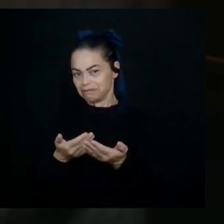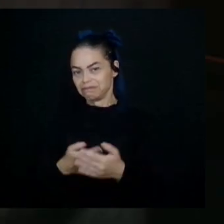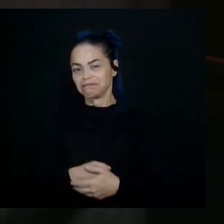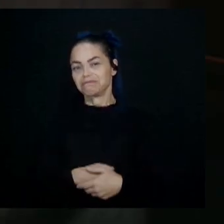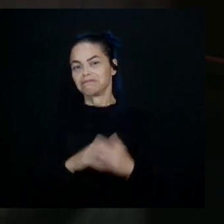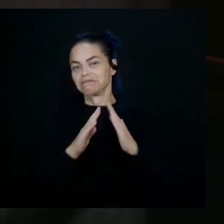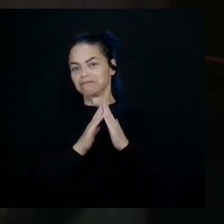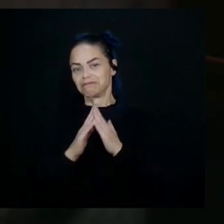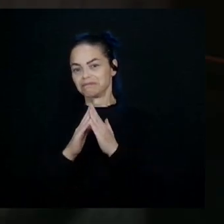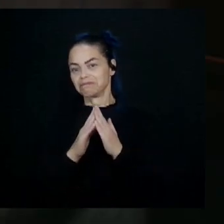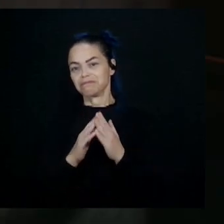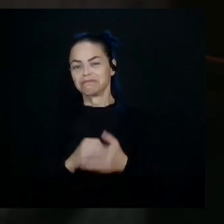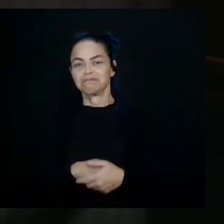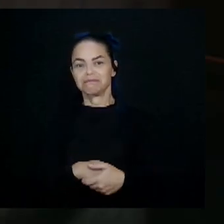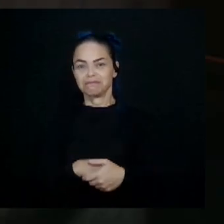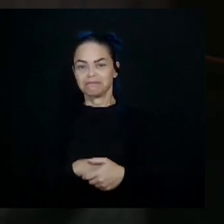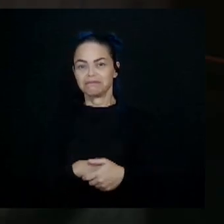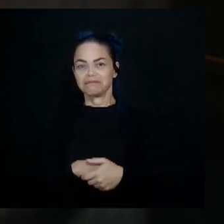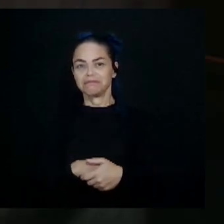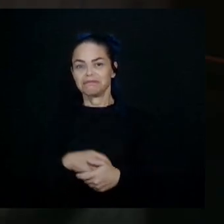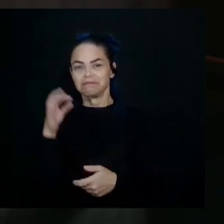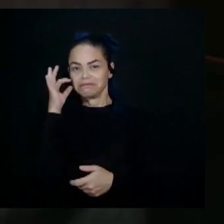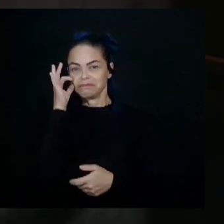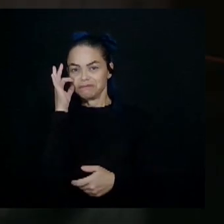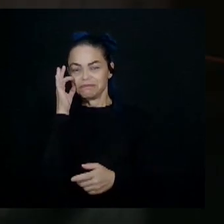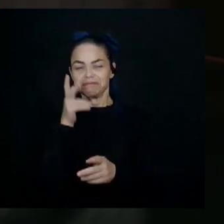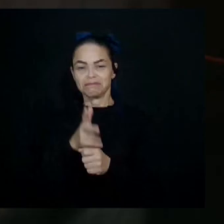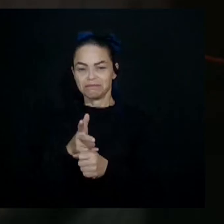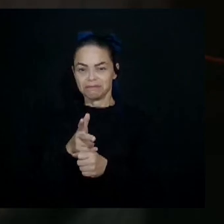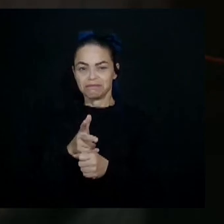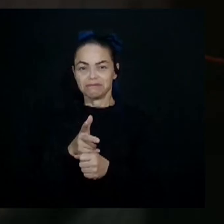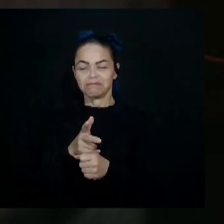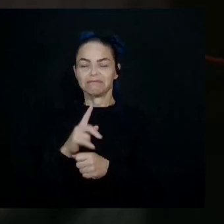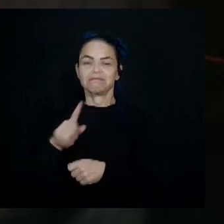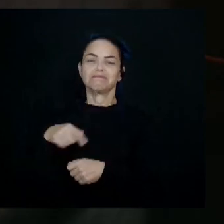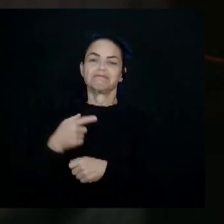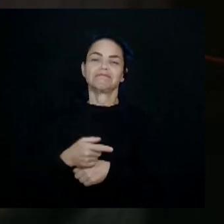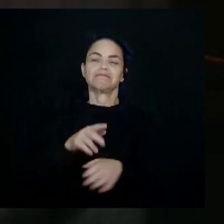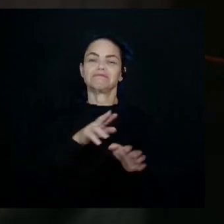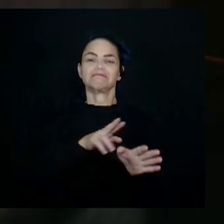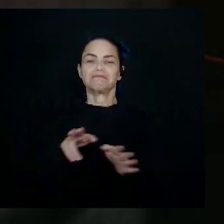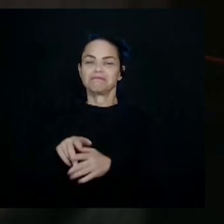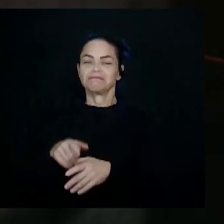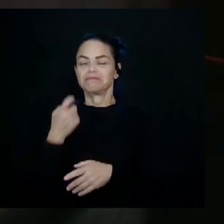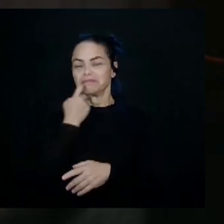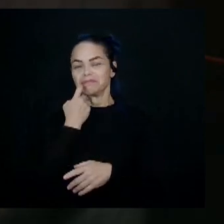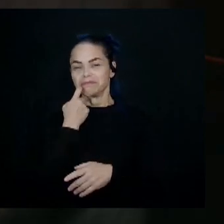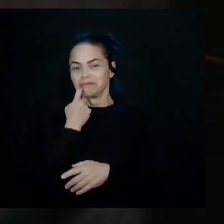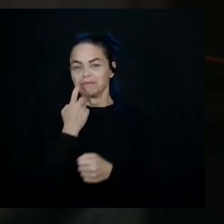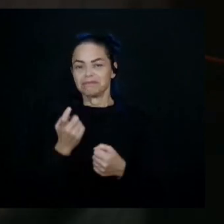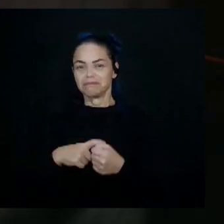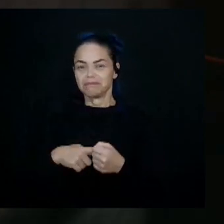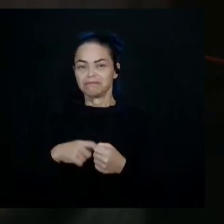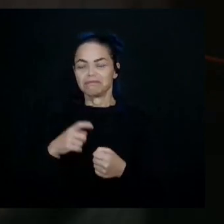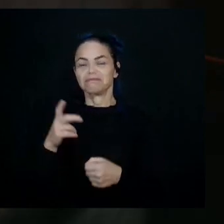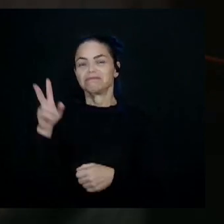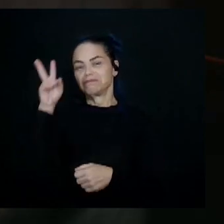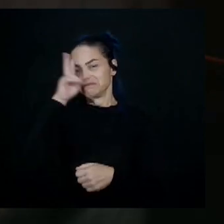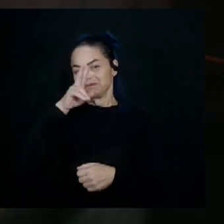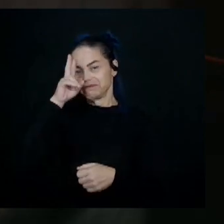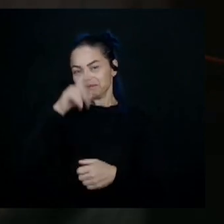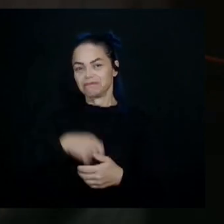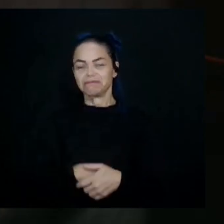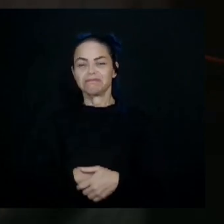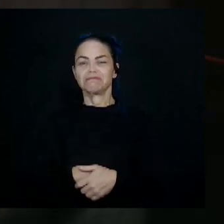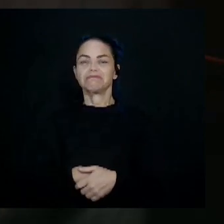né, assistir o Estúdio Câmara na próxima semana. Hoje é sexta-feira, então a gente volta na segunda-feira com mais